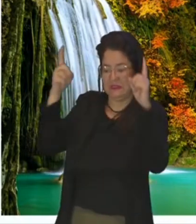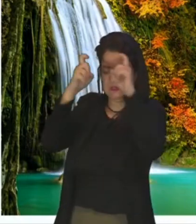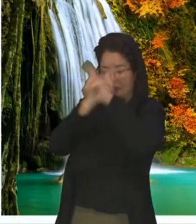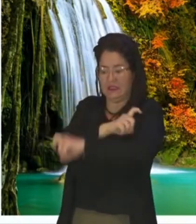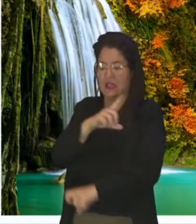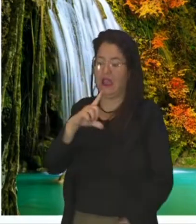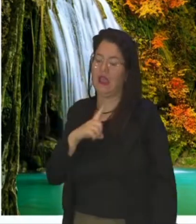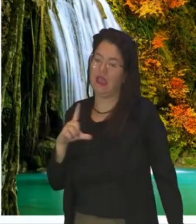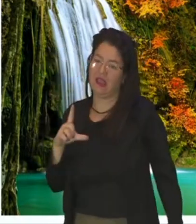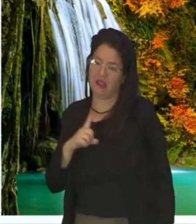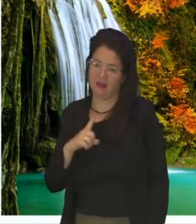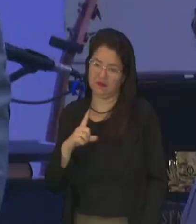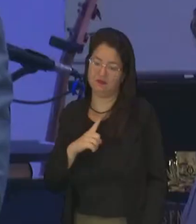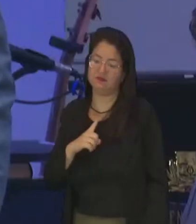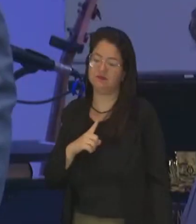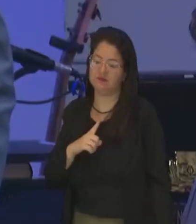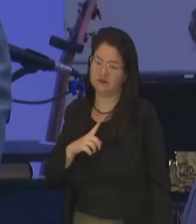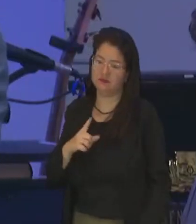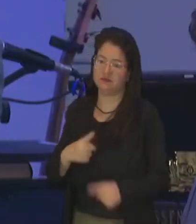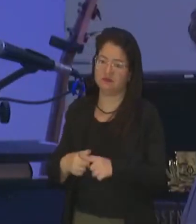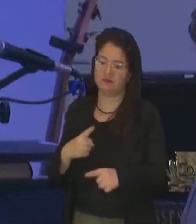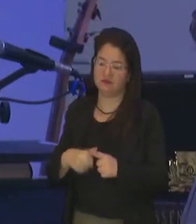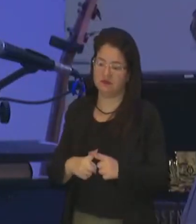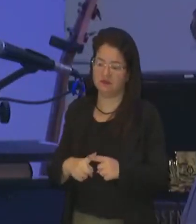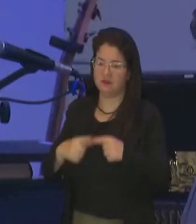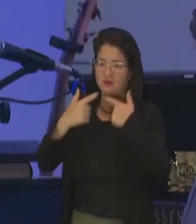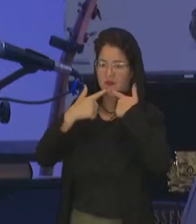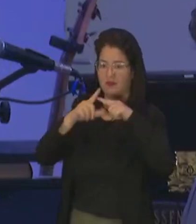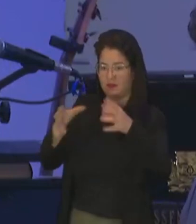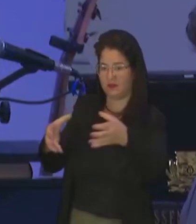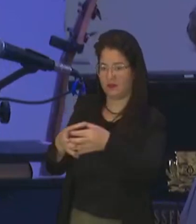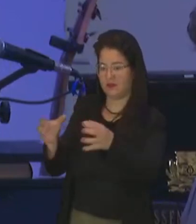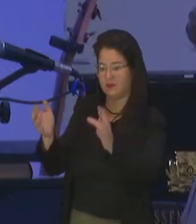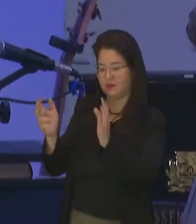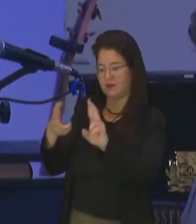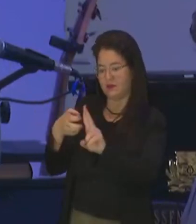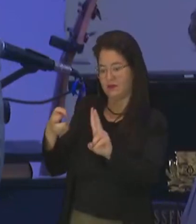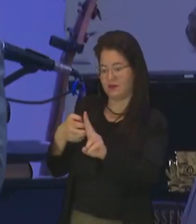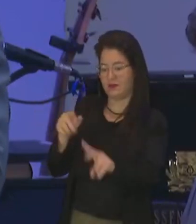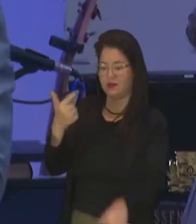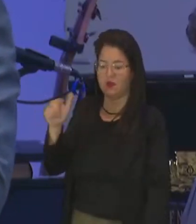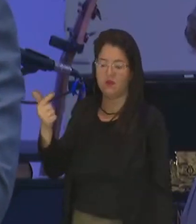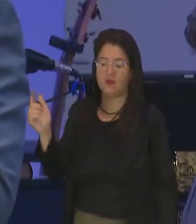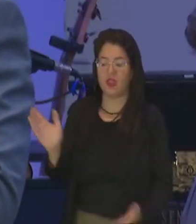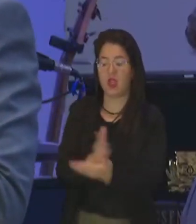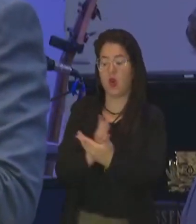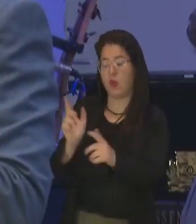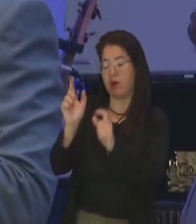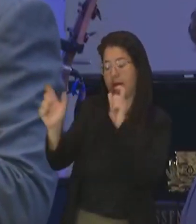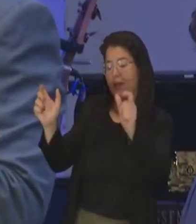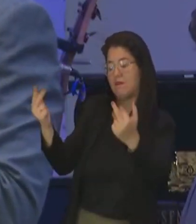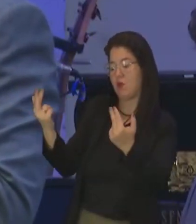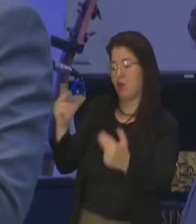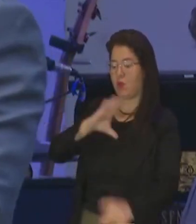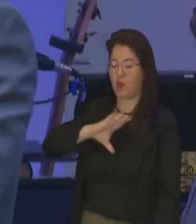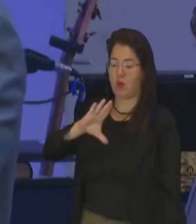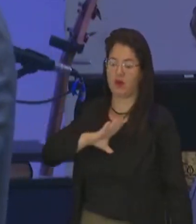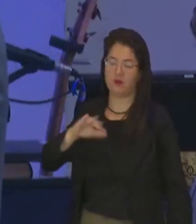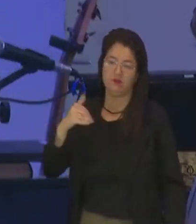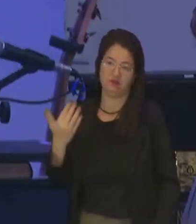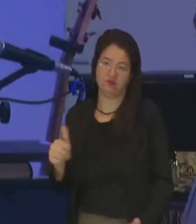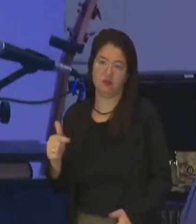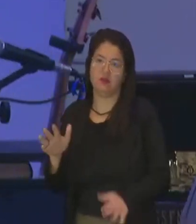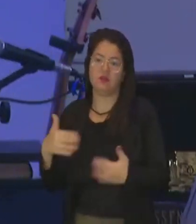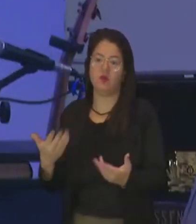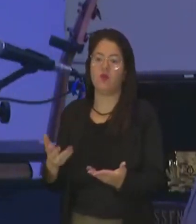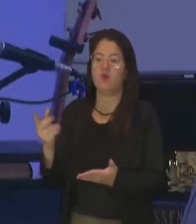né? Porque a língua xerente, por exemplo, não tem algumas palavras que nós temos. Então, o versículo talvez